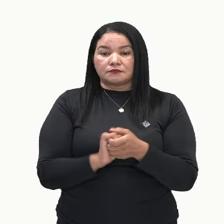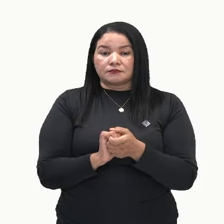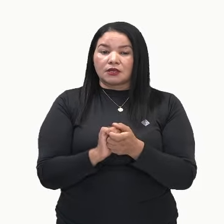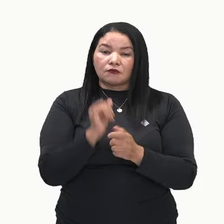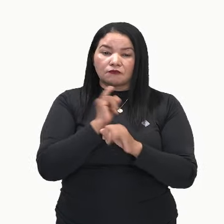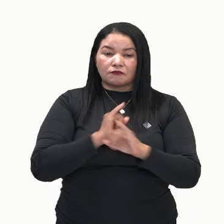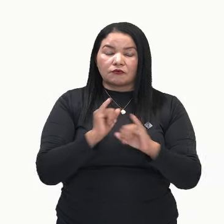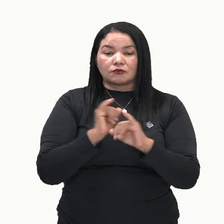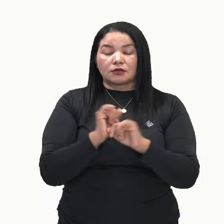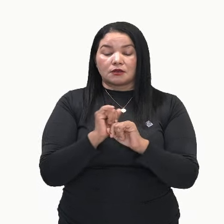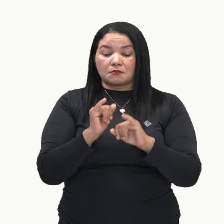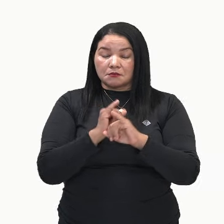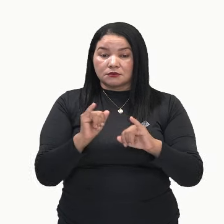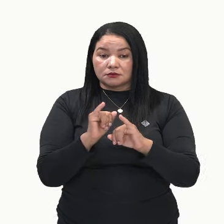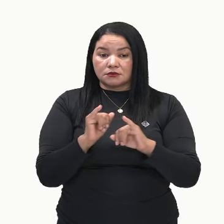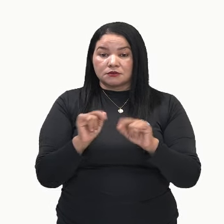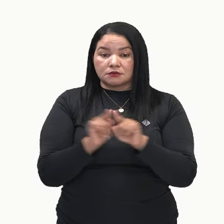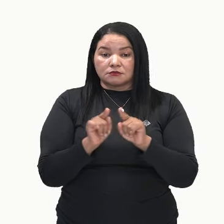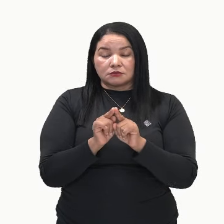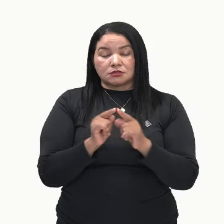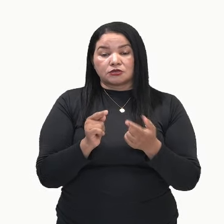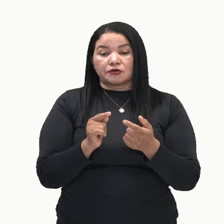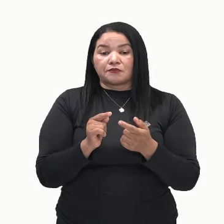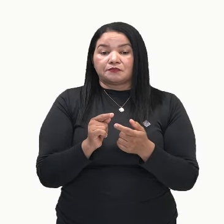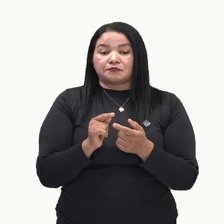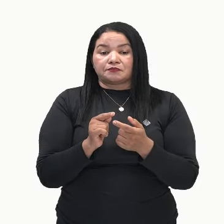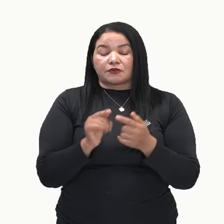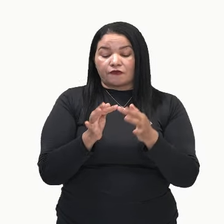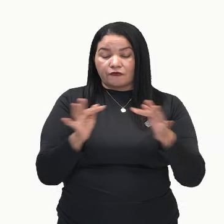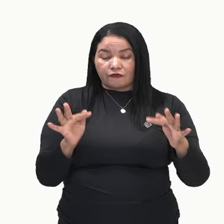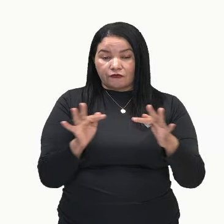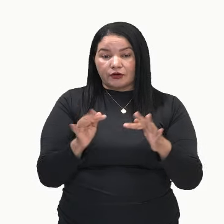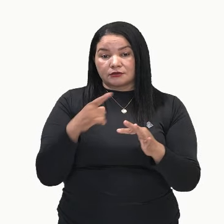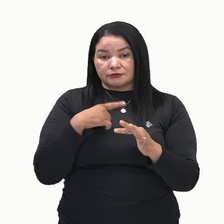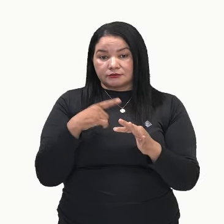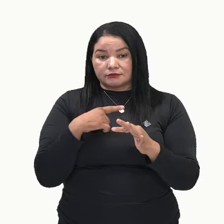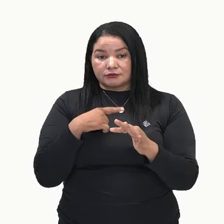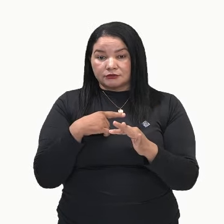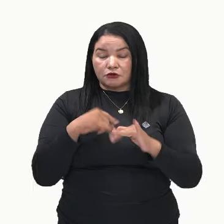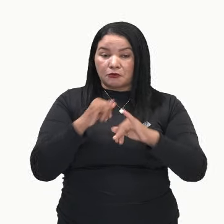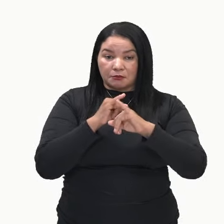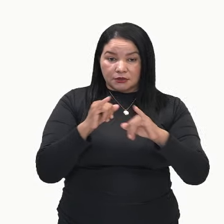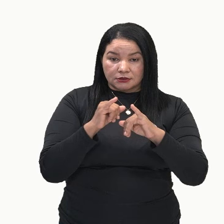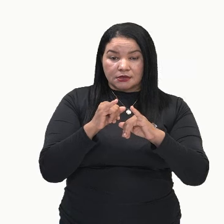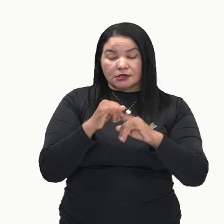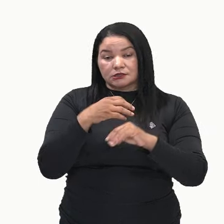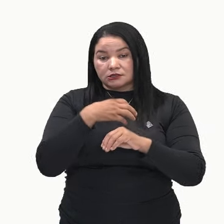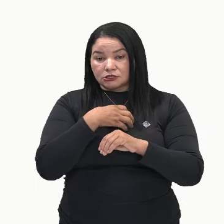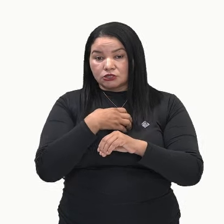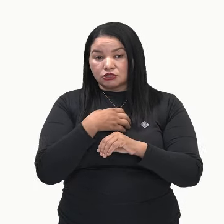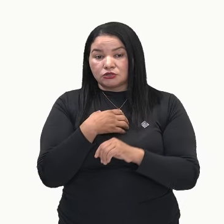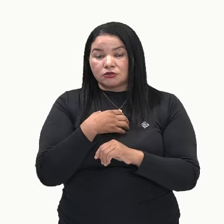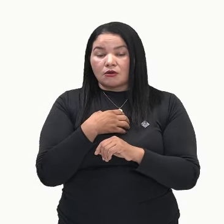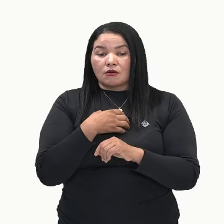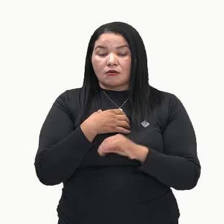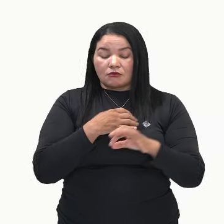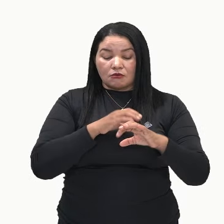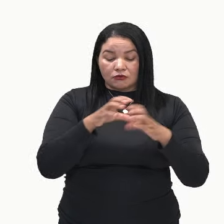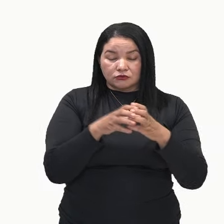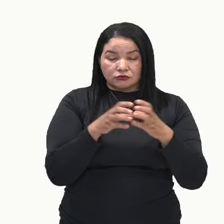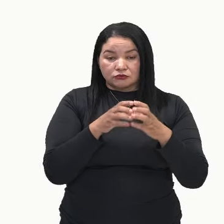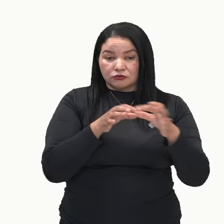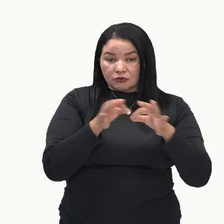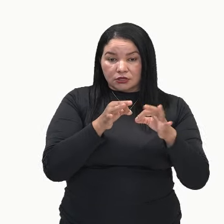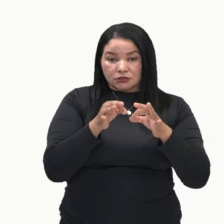recebendo mensagens. A frase, ela transmite uma mensagem. Ela pode ter sentido com o conjunto organizado ou com uma